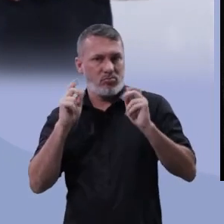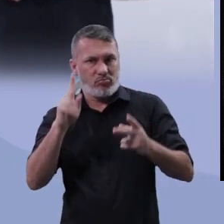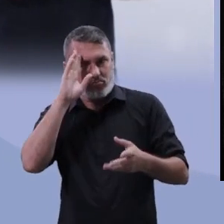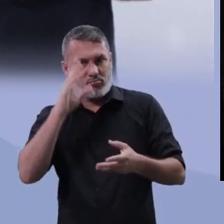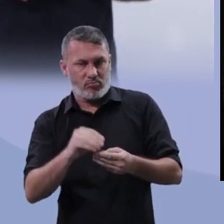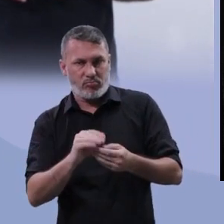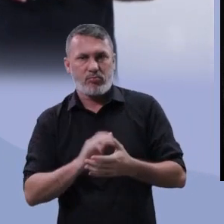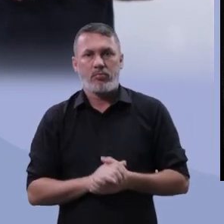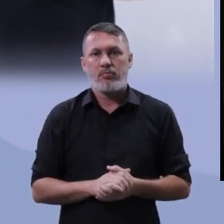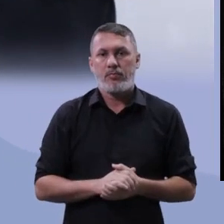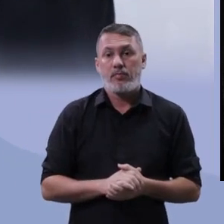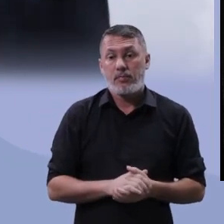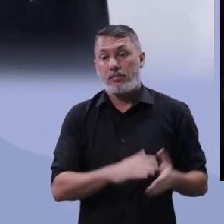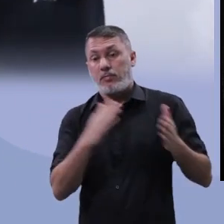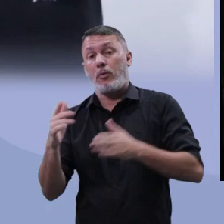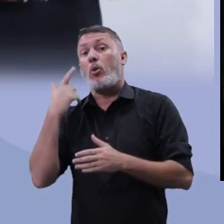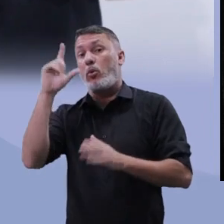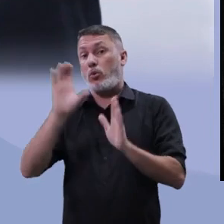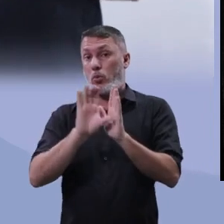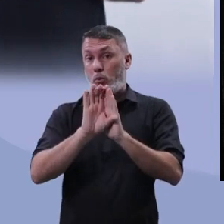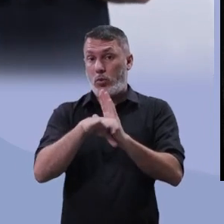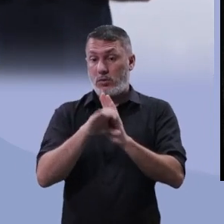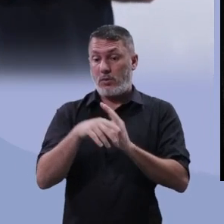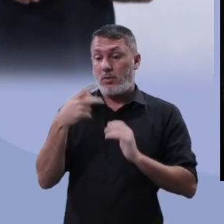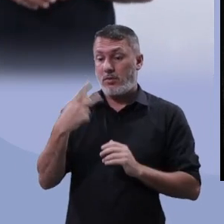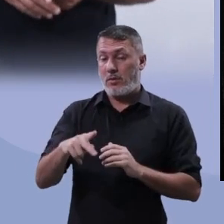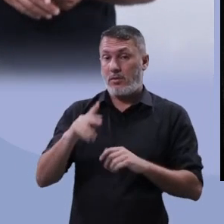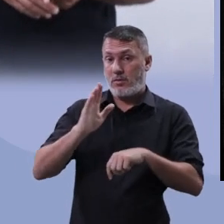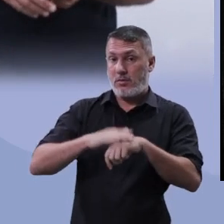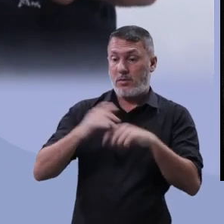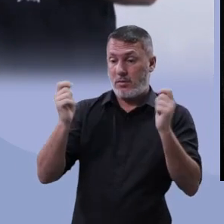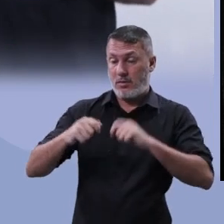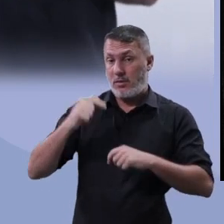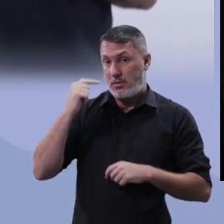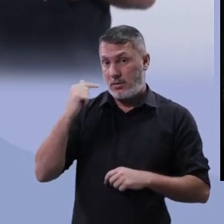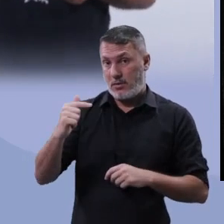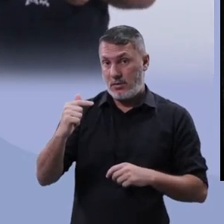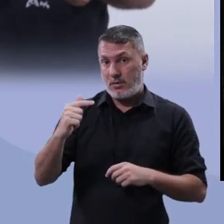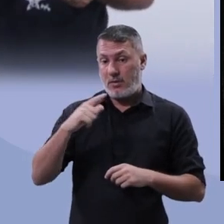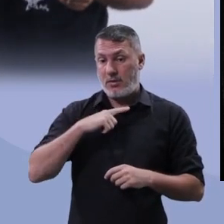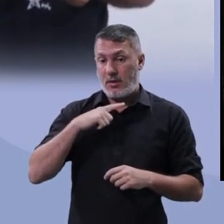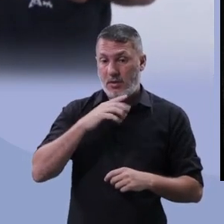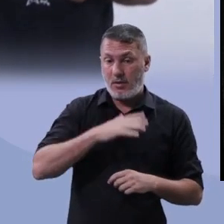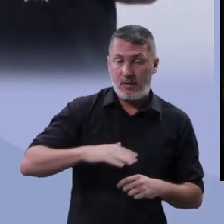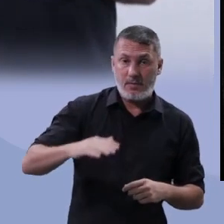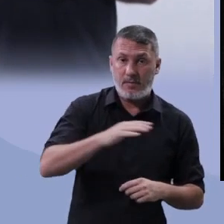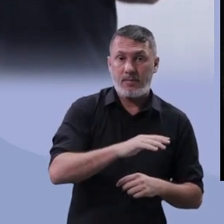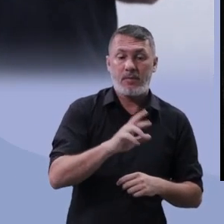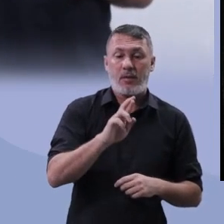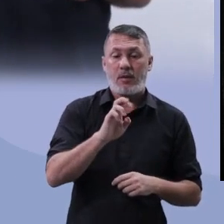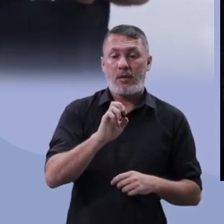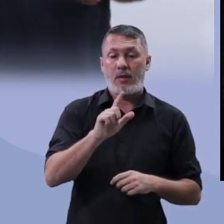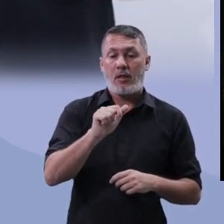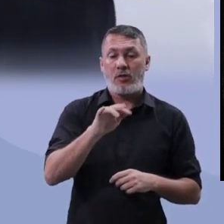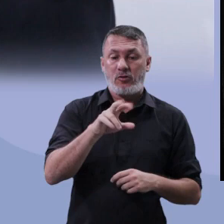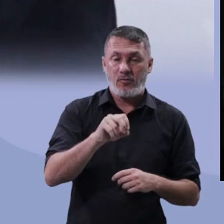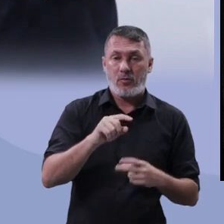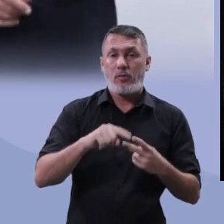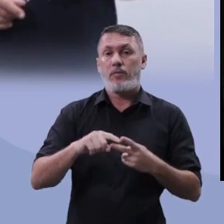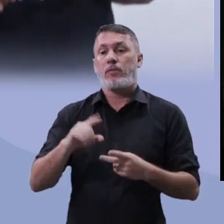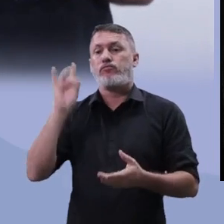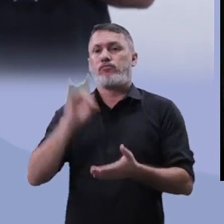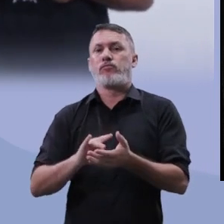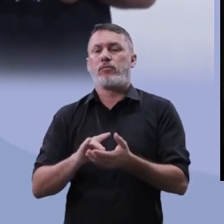sucessivamente. Beleza, meu hack? Outro conceito importante aí na competência 7 é o conceito de absoluto e relativo. Frequência